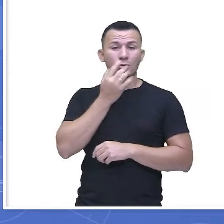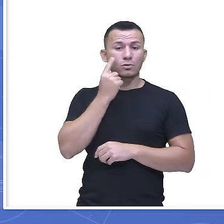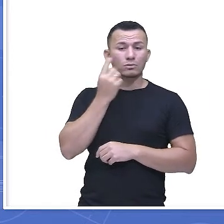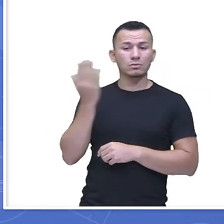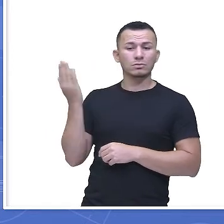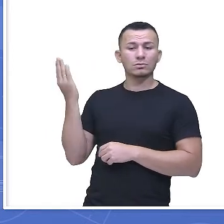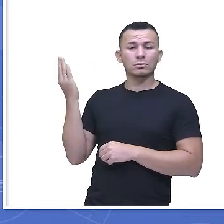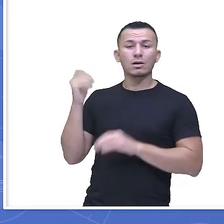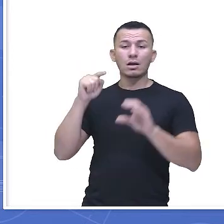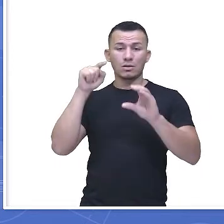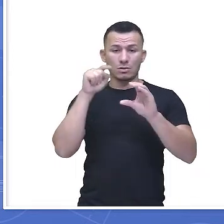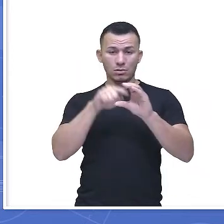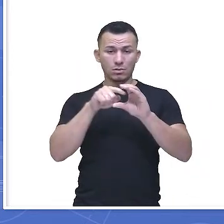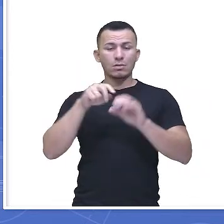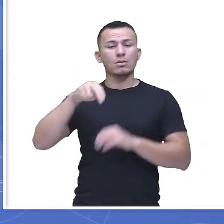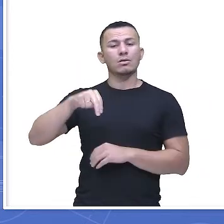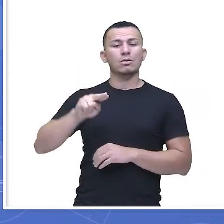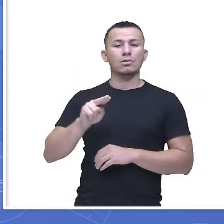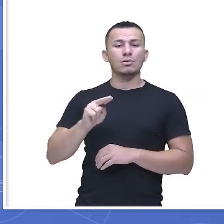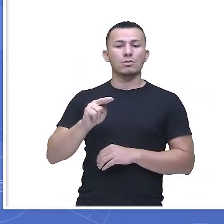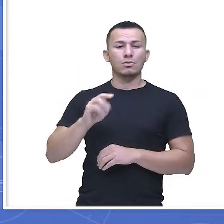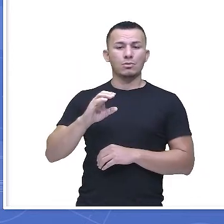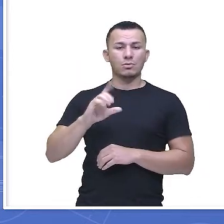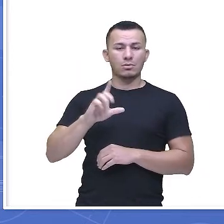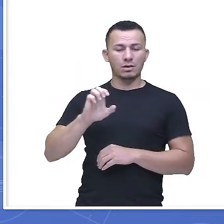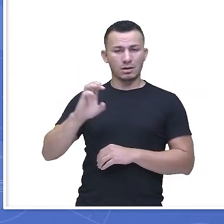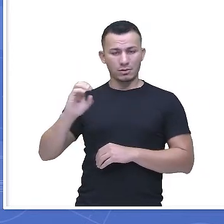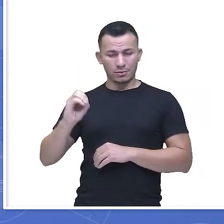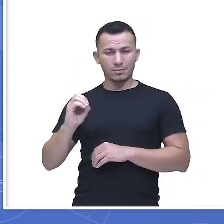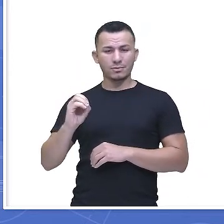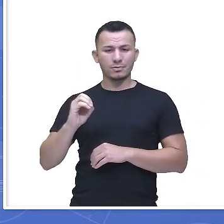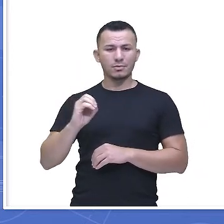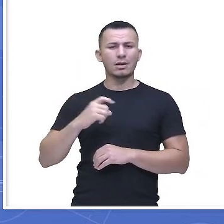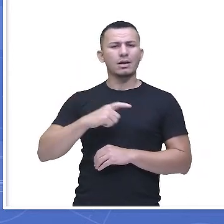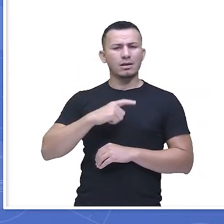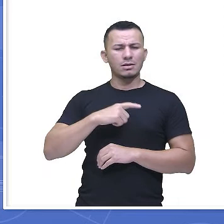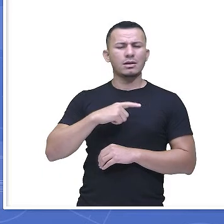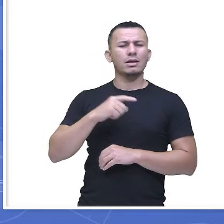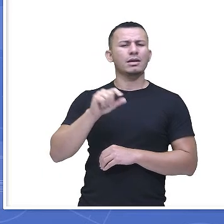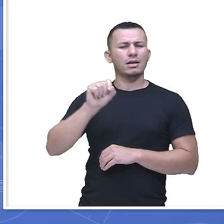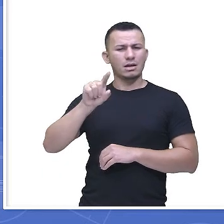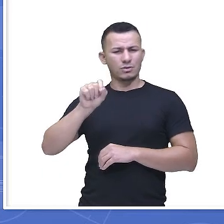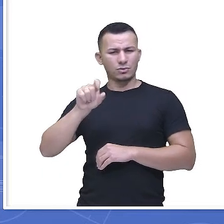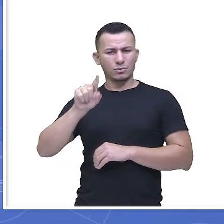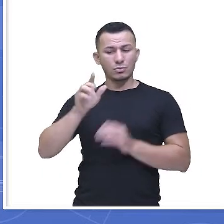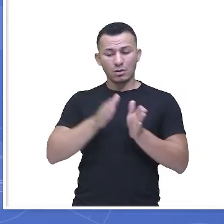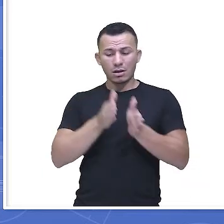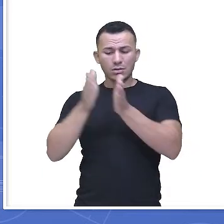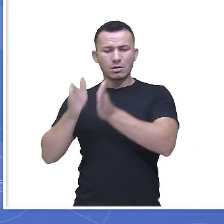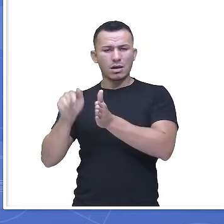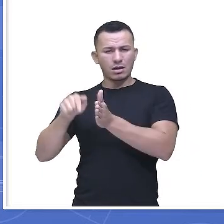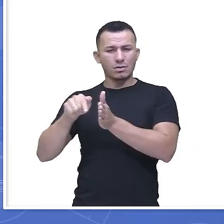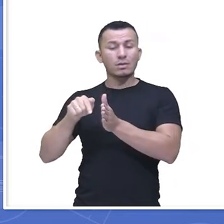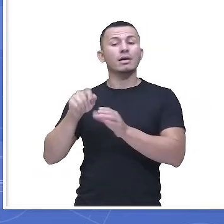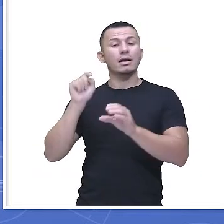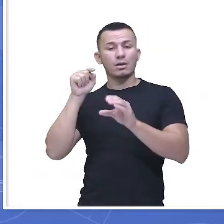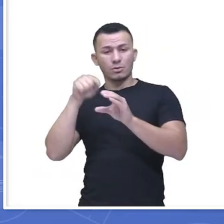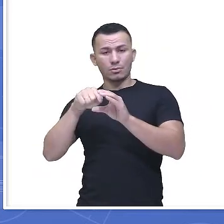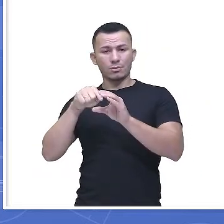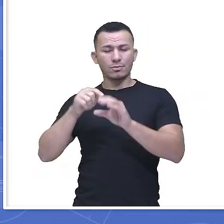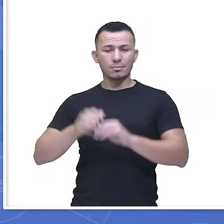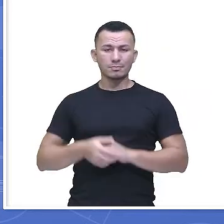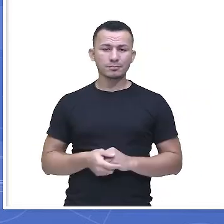o núcleo. Essa parte aí você tem o azul, que é o vacúolo, do lado o núcleo, a parte do